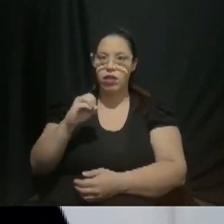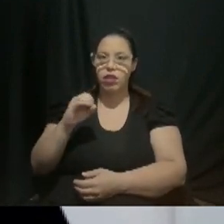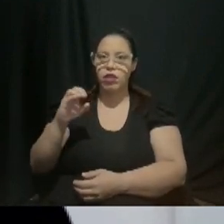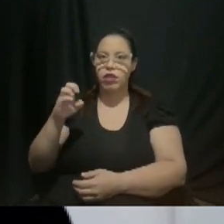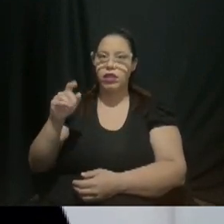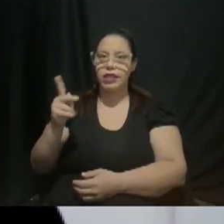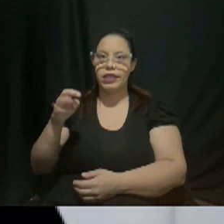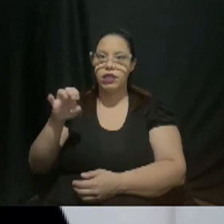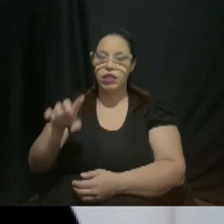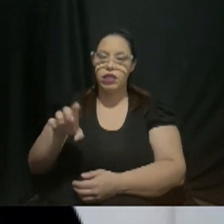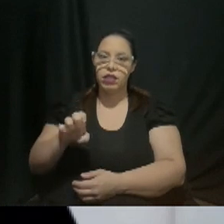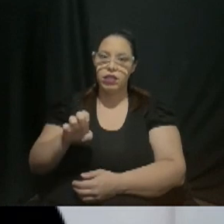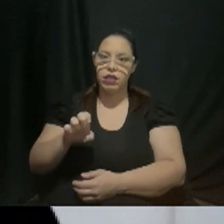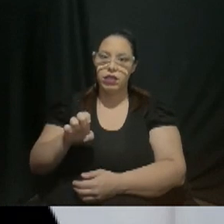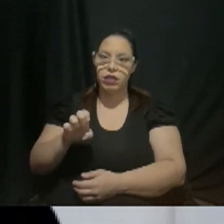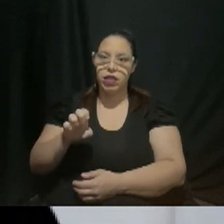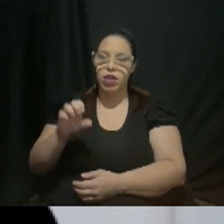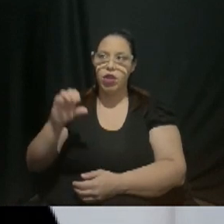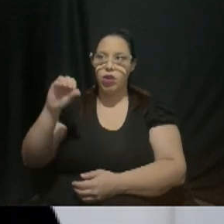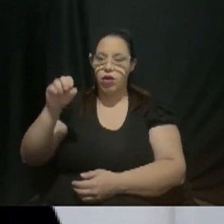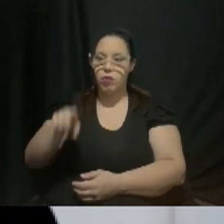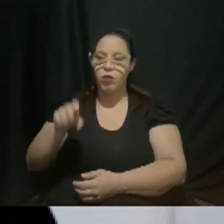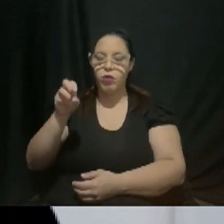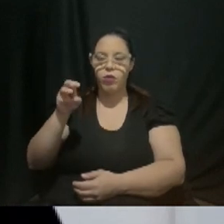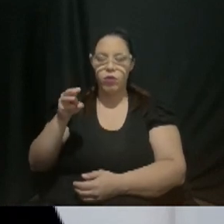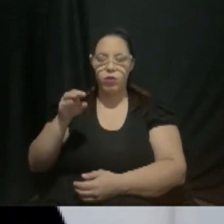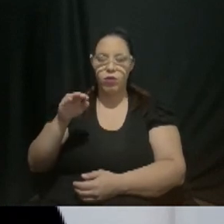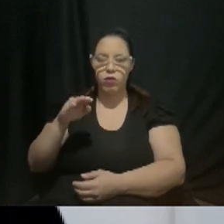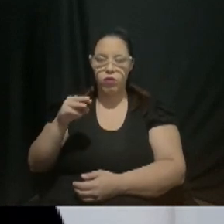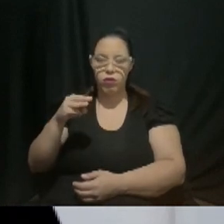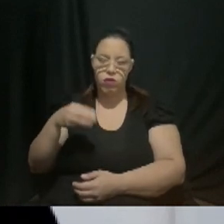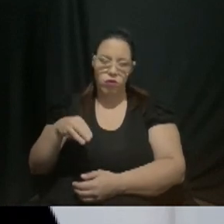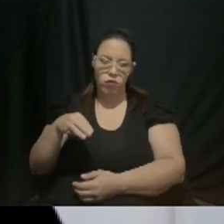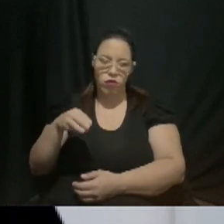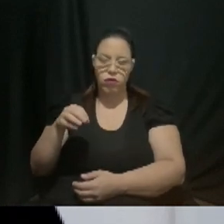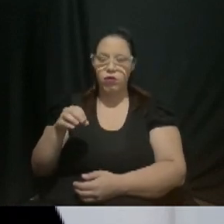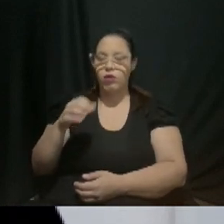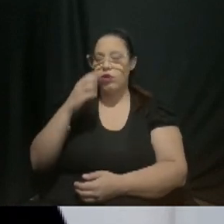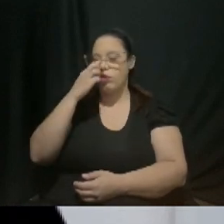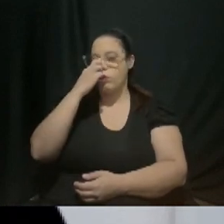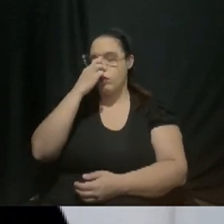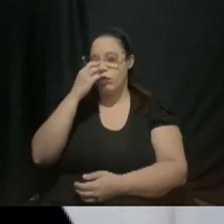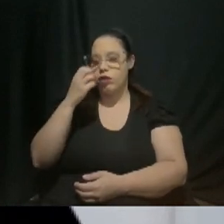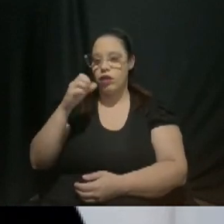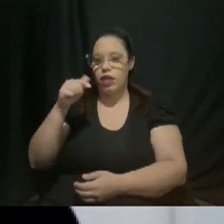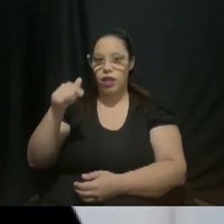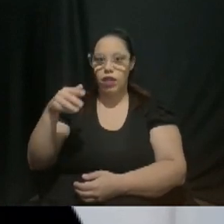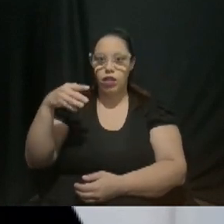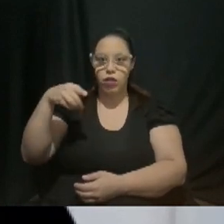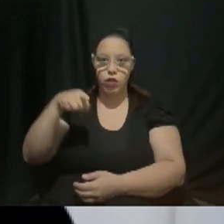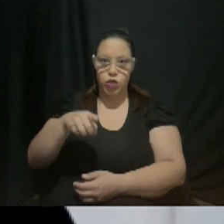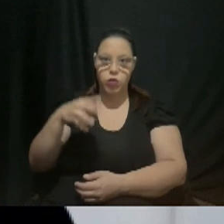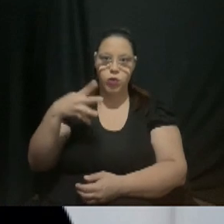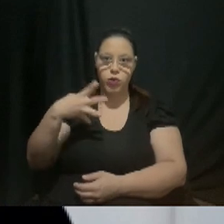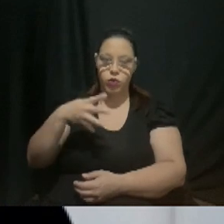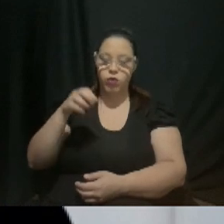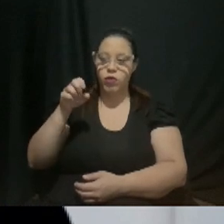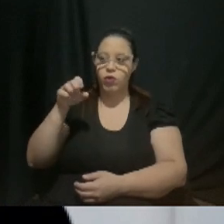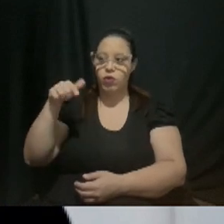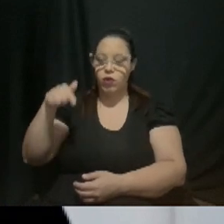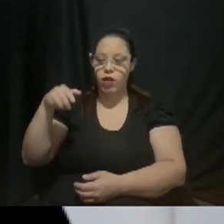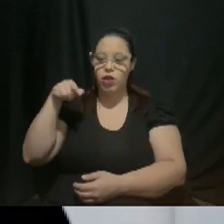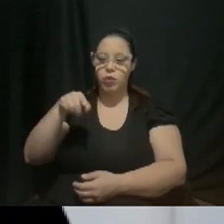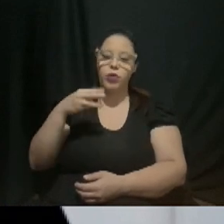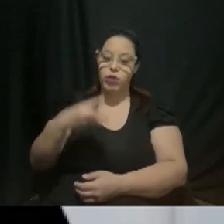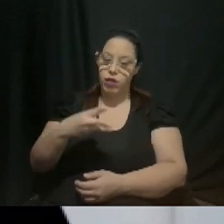Richter. Foi 7,3, 7,4. Tá? Então, a escala Richter mede essa magnitude, né,